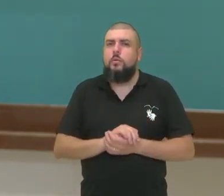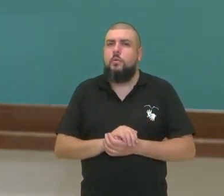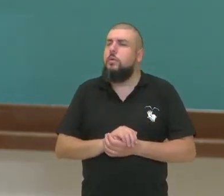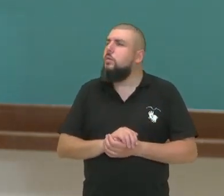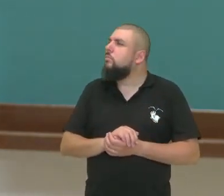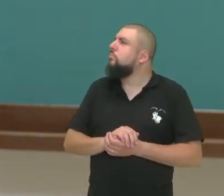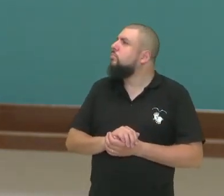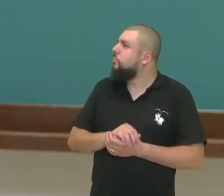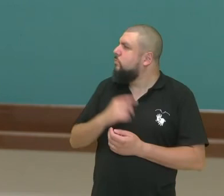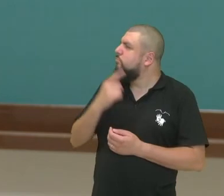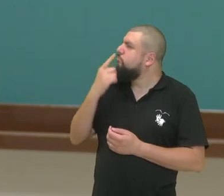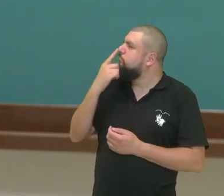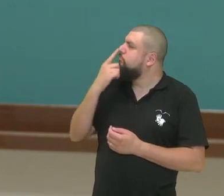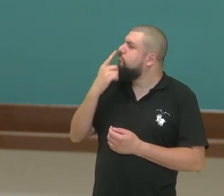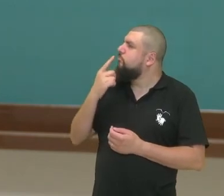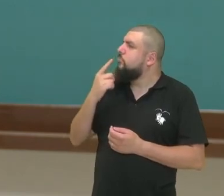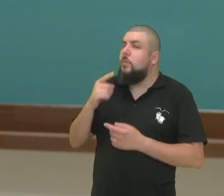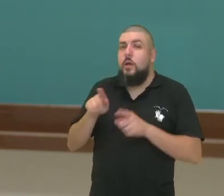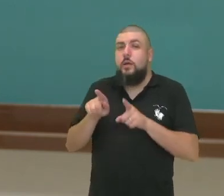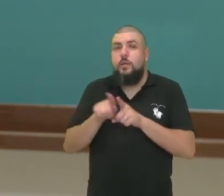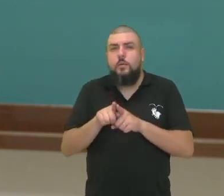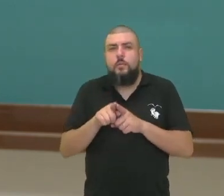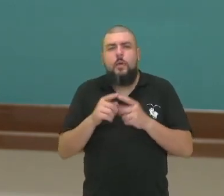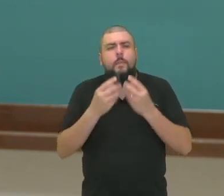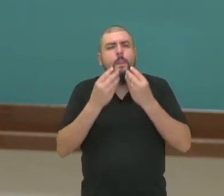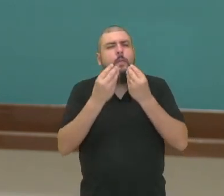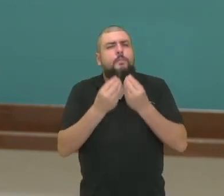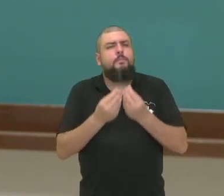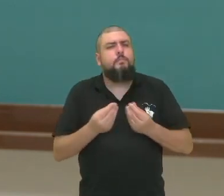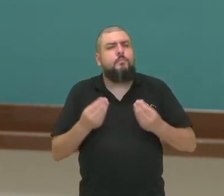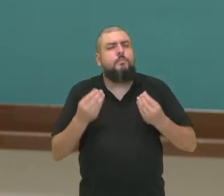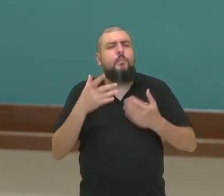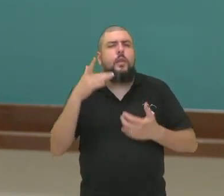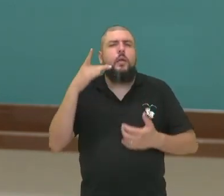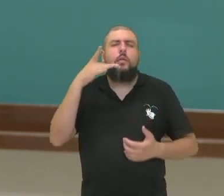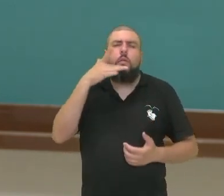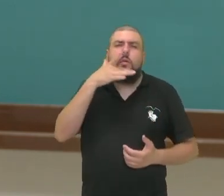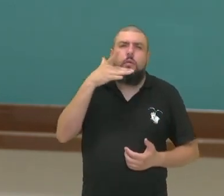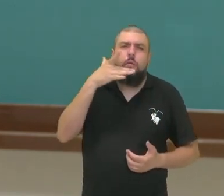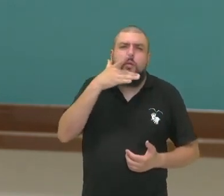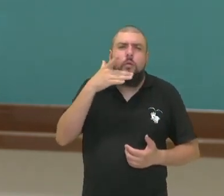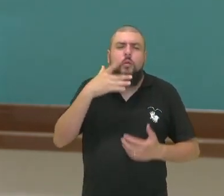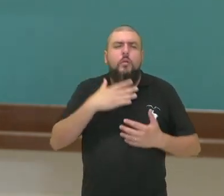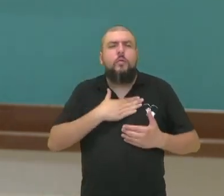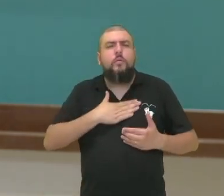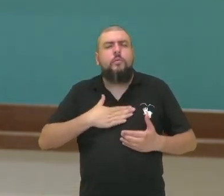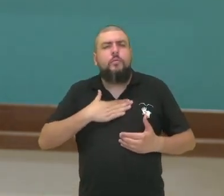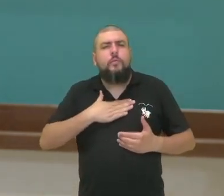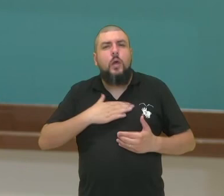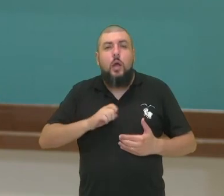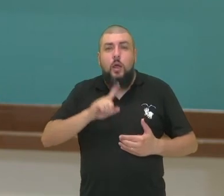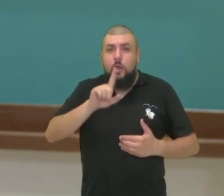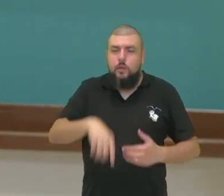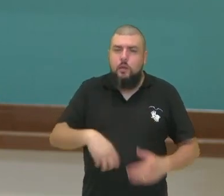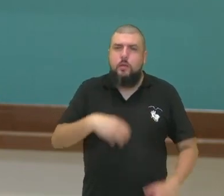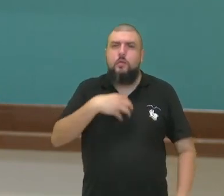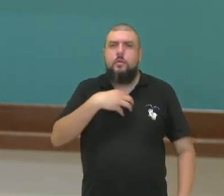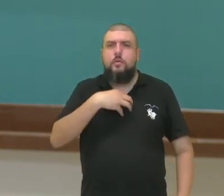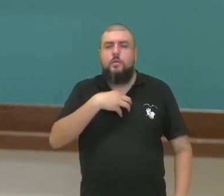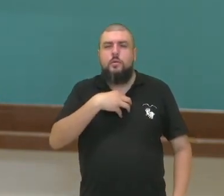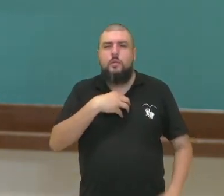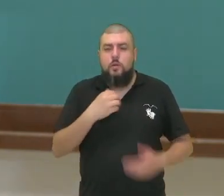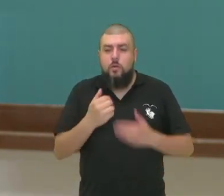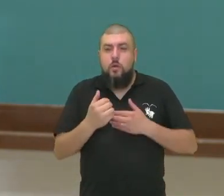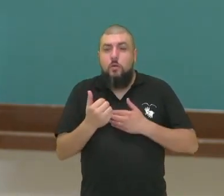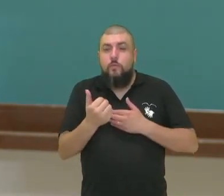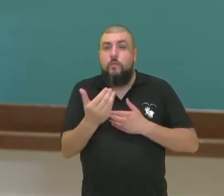efeitos internos, o prazer, a satisfação, deleite, contentamento, isso são as sensações que me